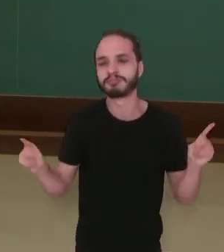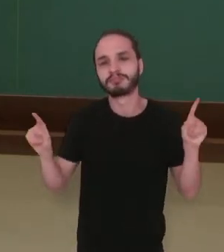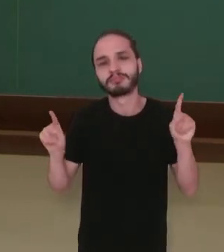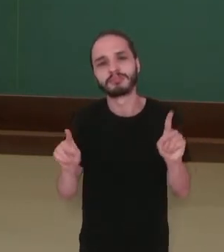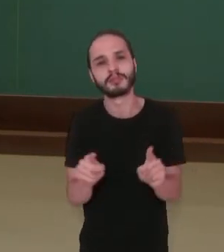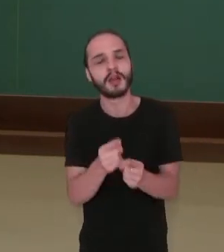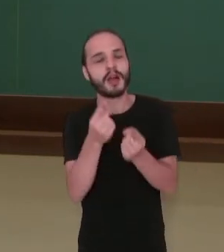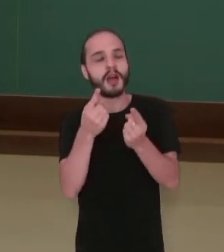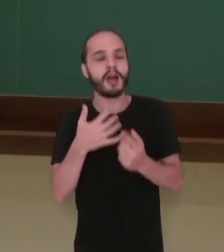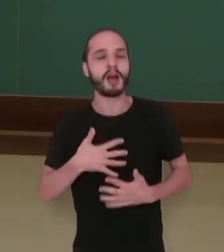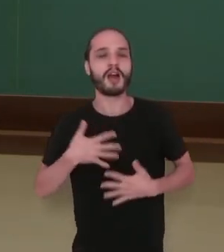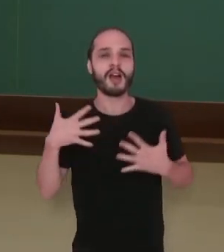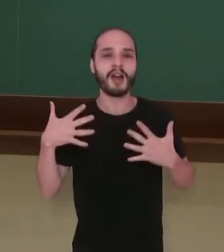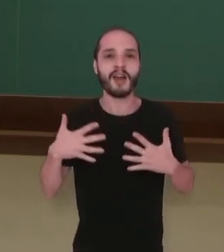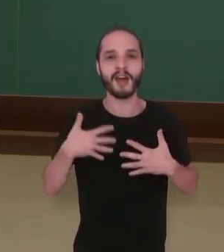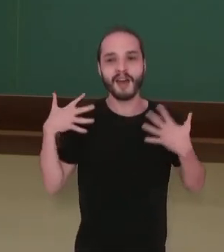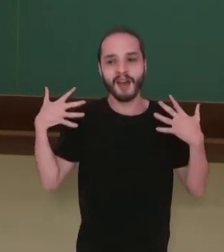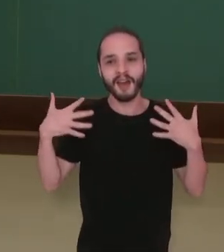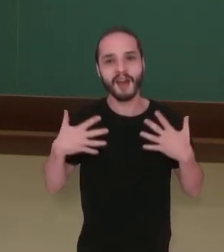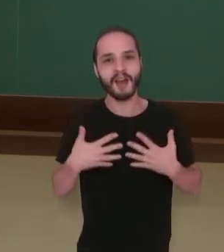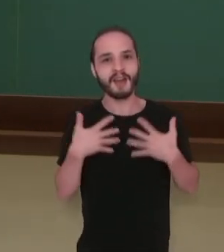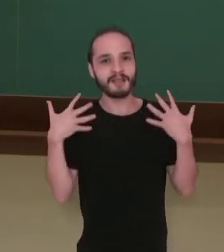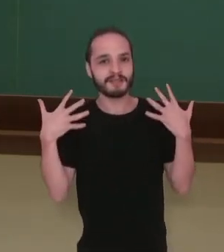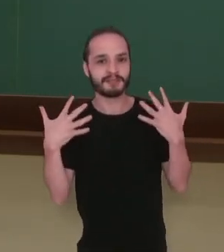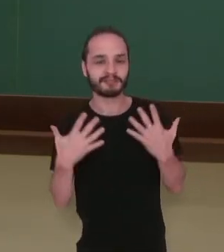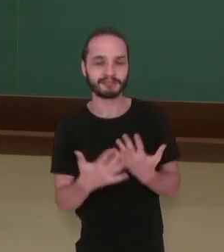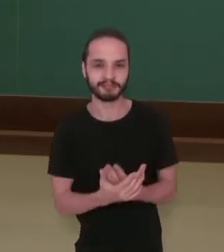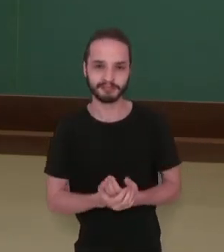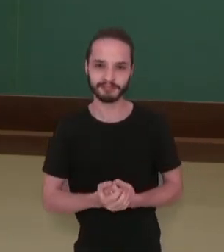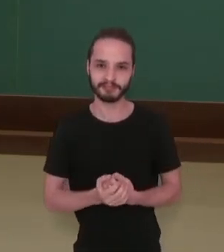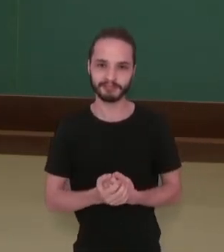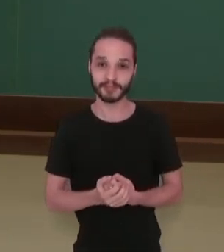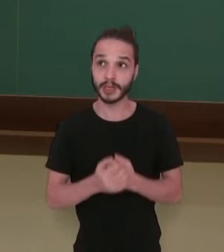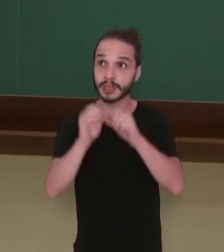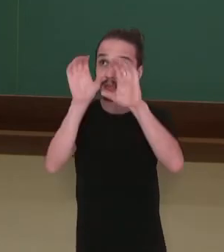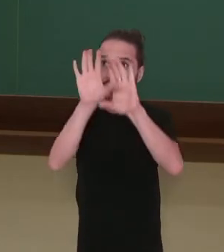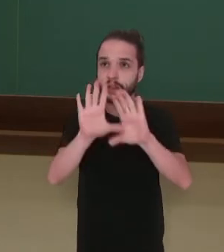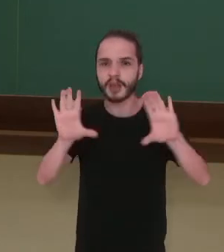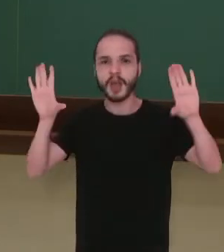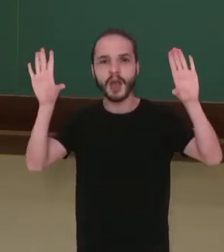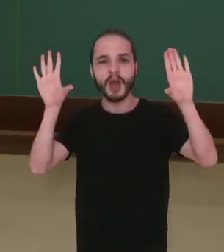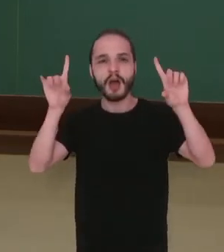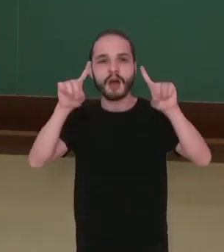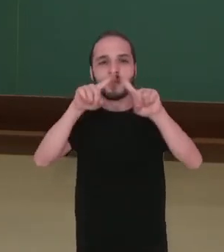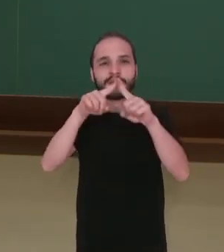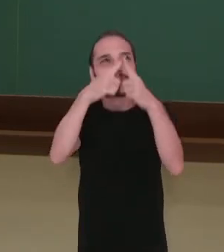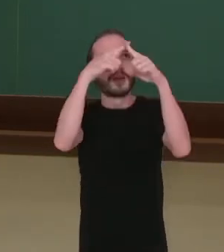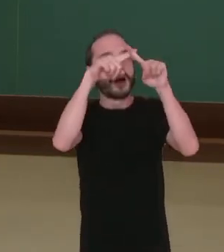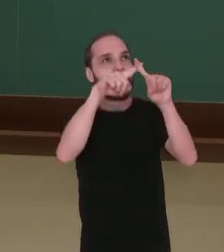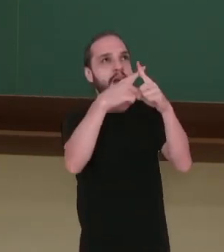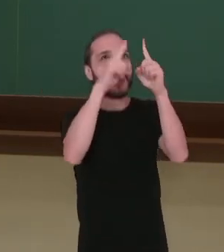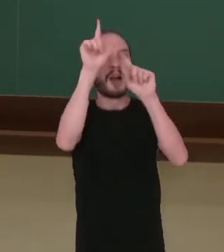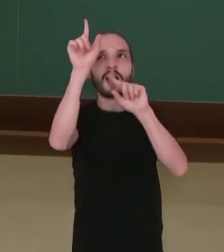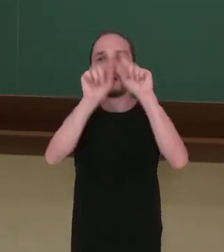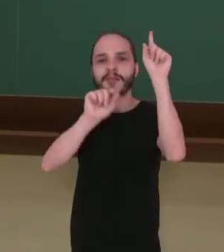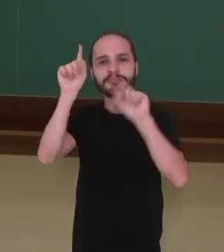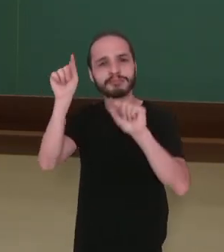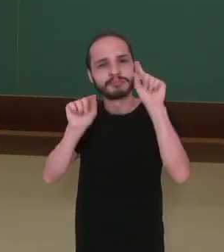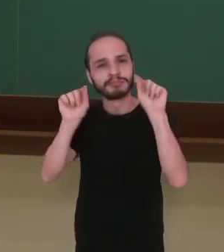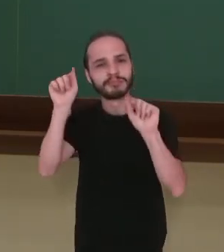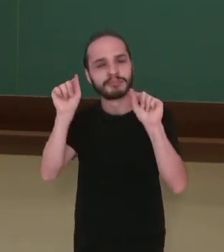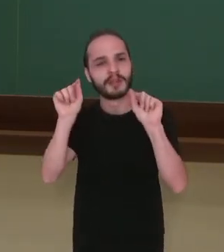doce alegria, naquele ingênuo folgar. O céu bordado de estrelas, a terra de aromas